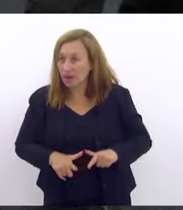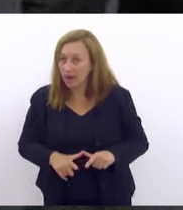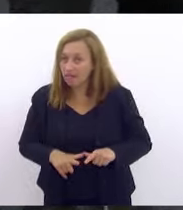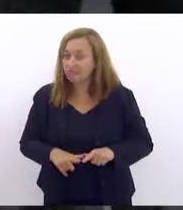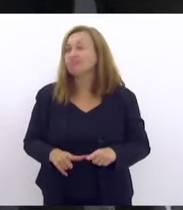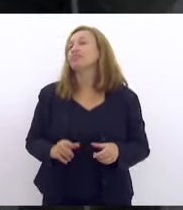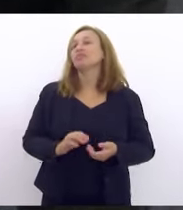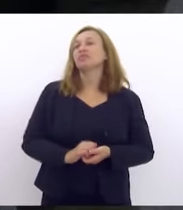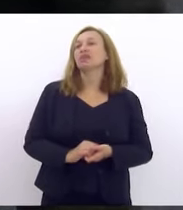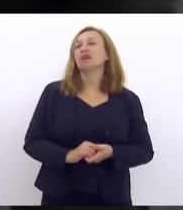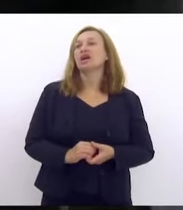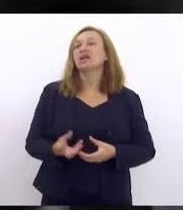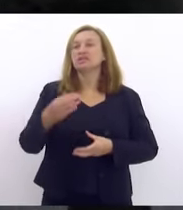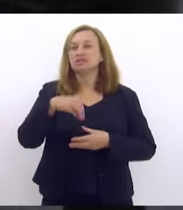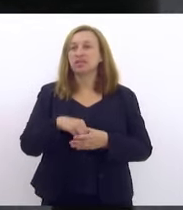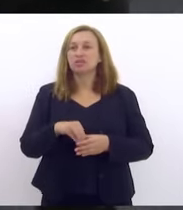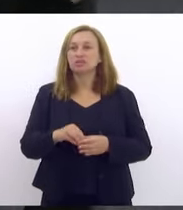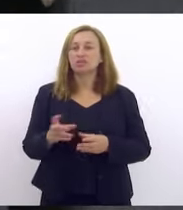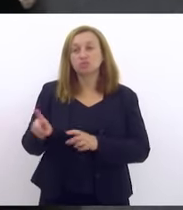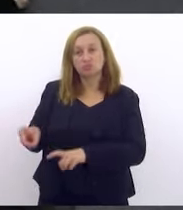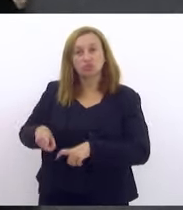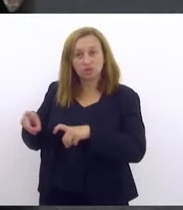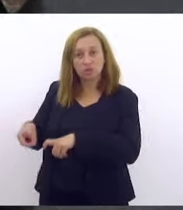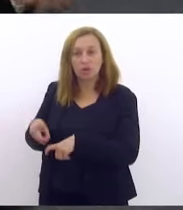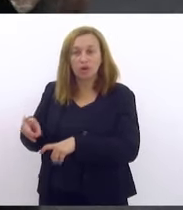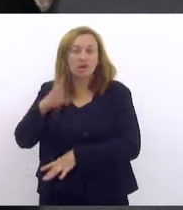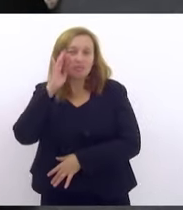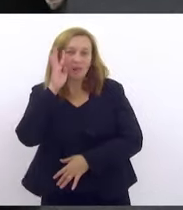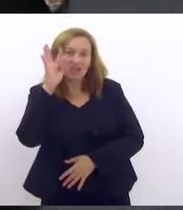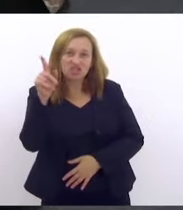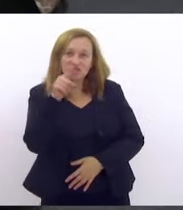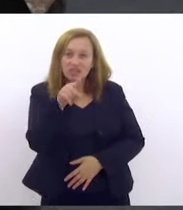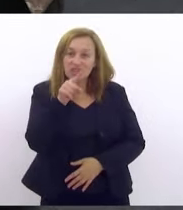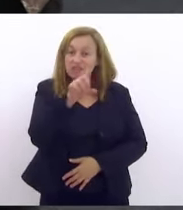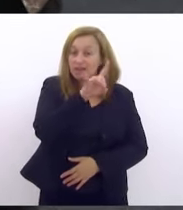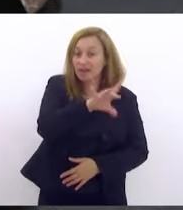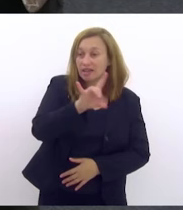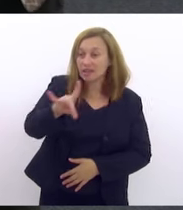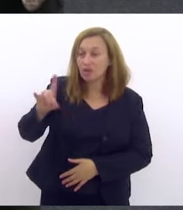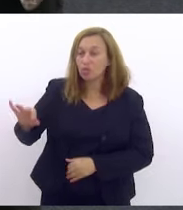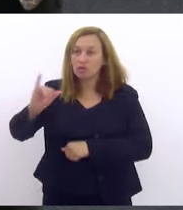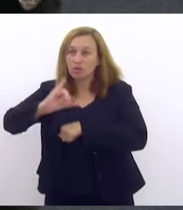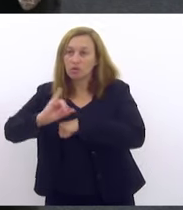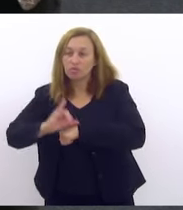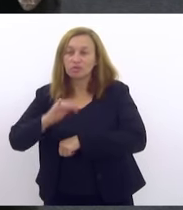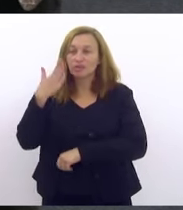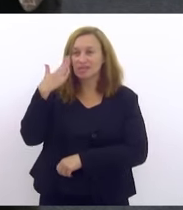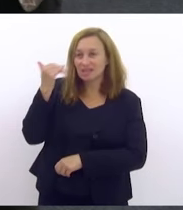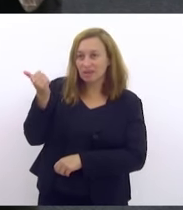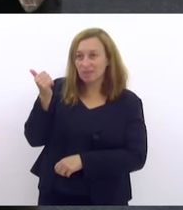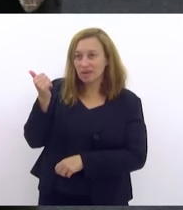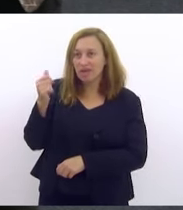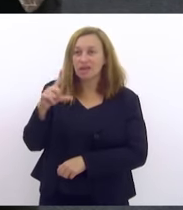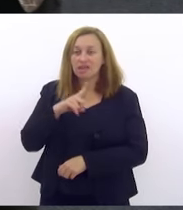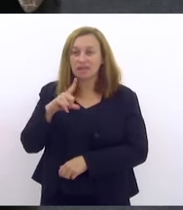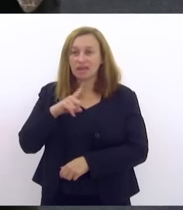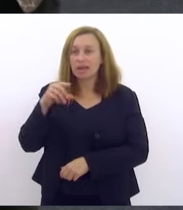regionalização para dentro do nosso interior. Imagina você se cada um da capital que soubesse que tem